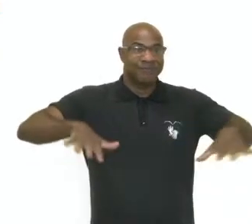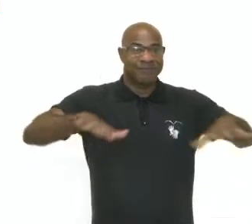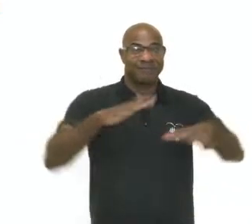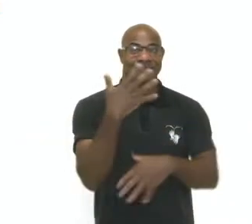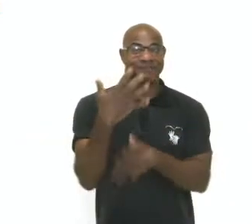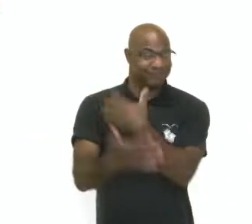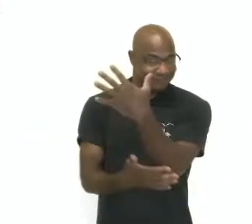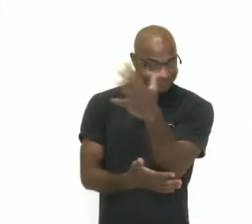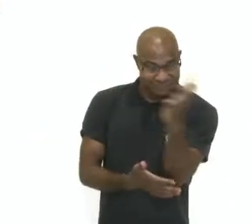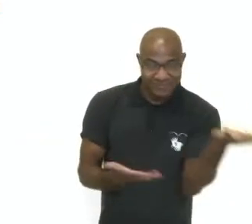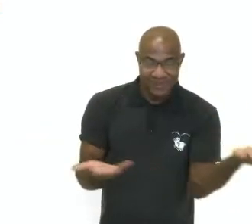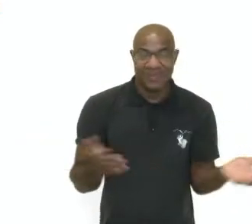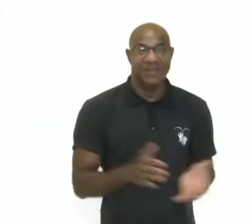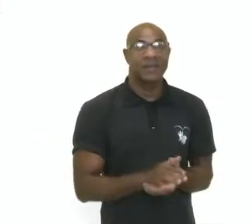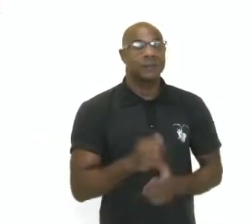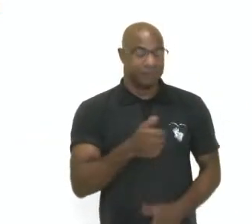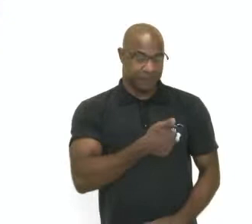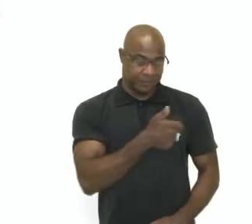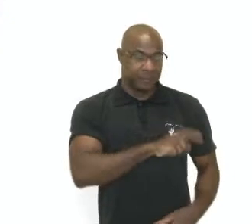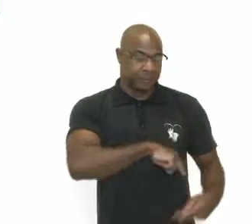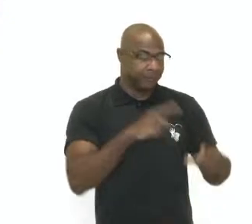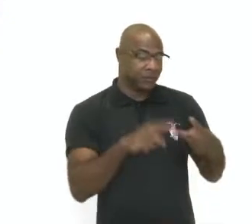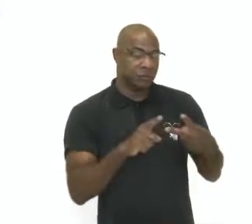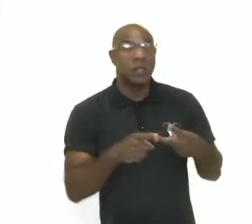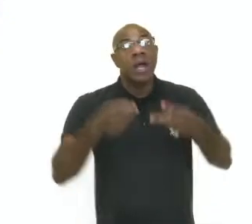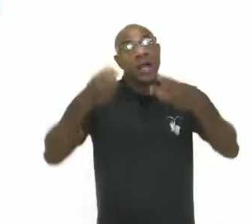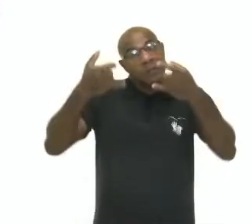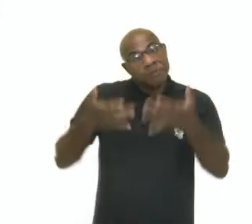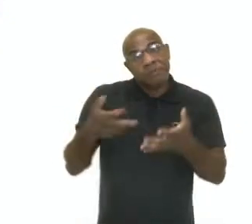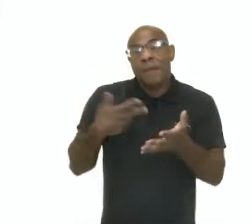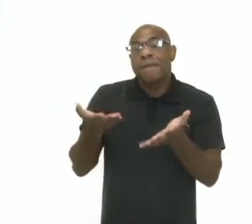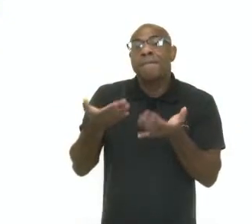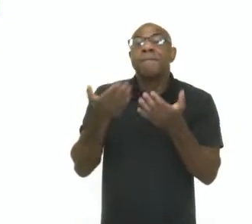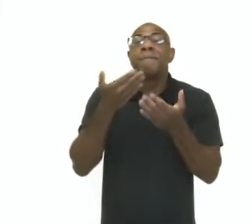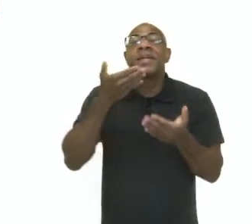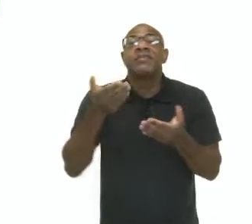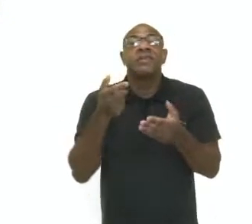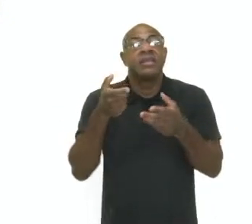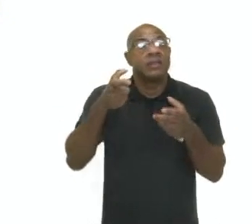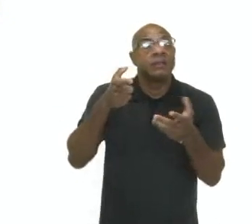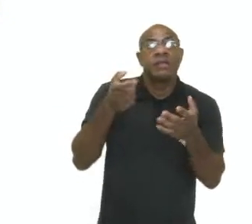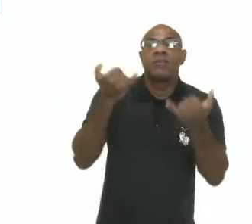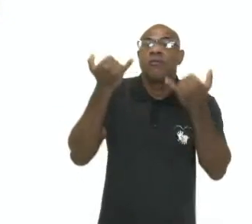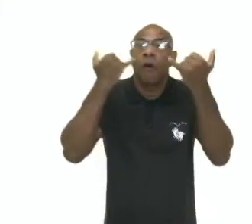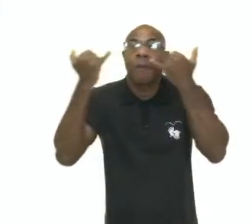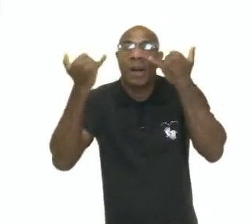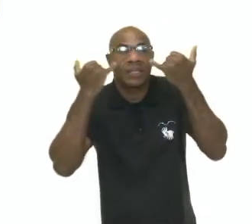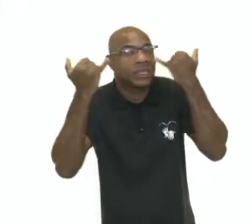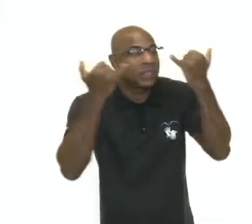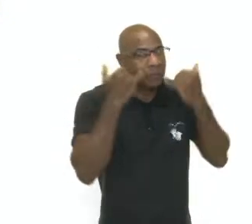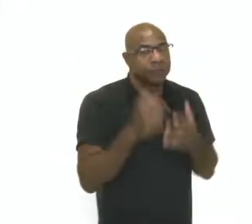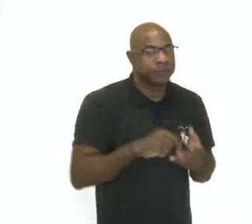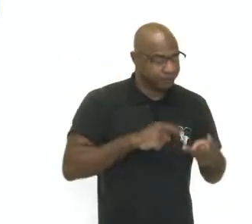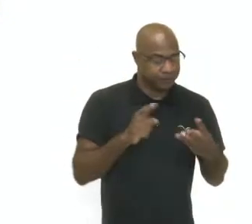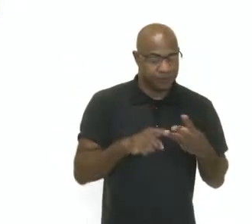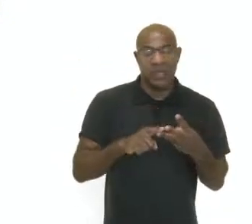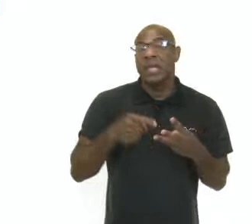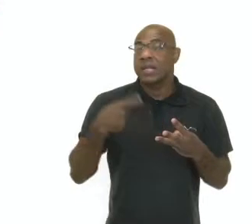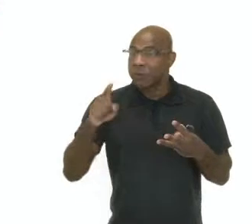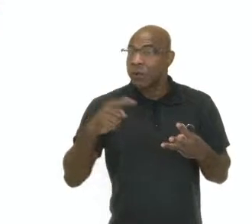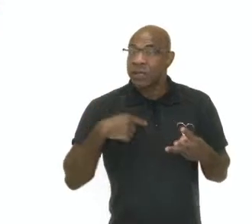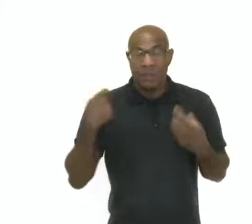O segundo é se informar sobre o assunto. Por último, eu encorajo as pessoas a tomarem uma